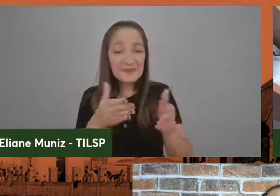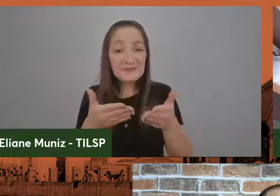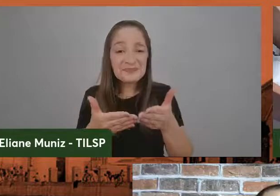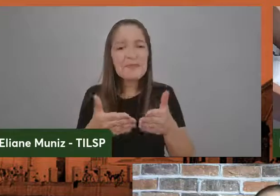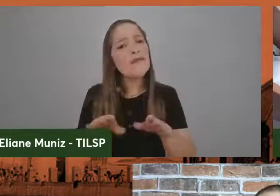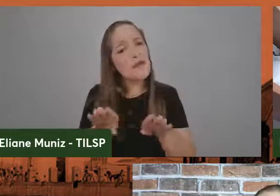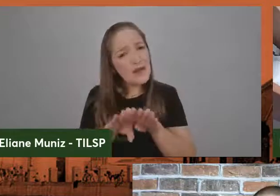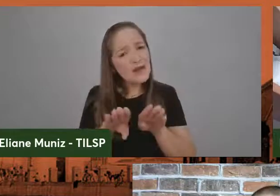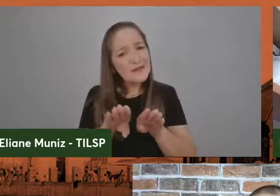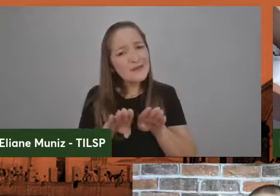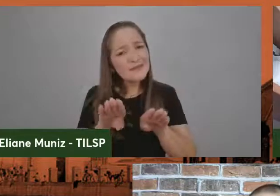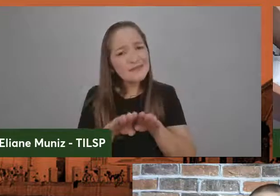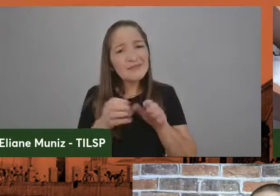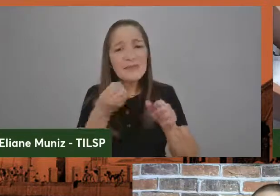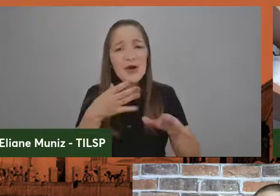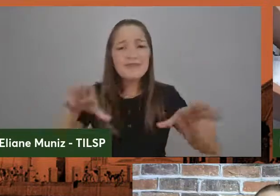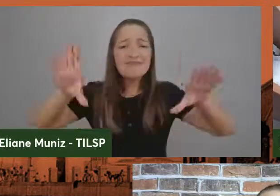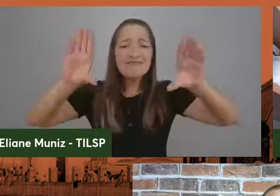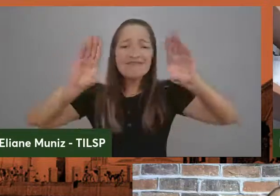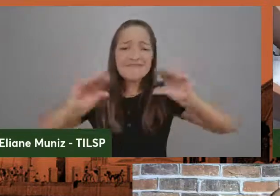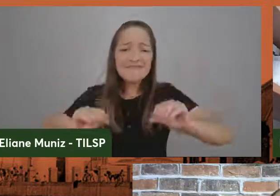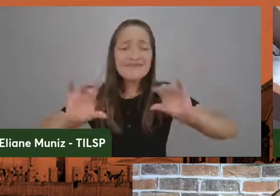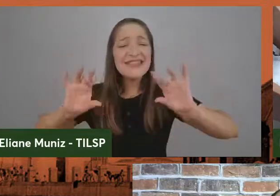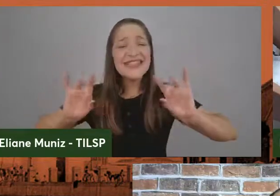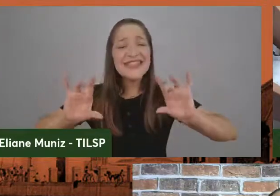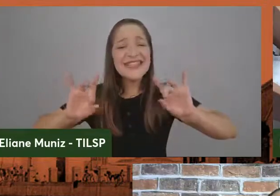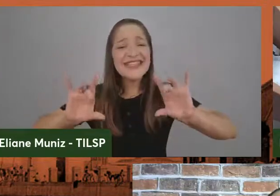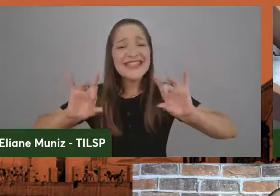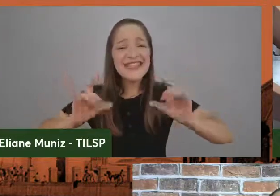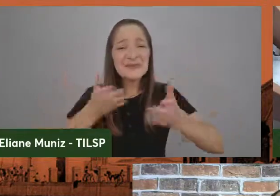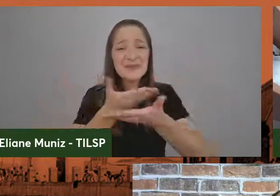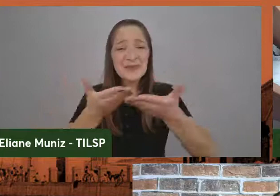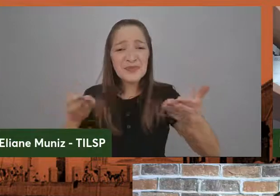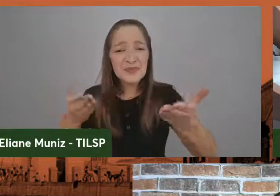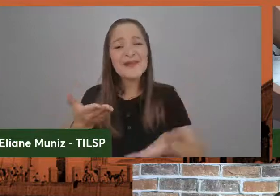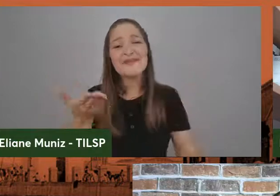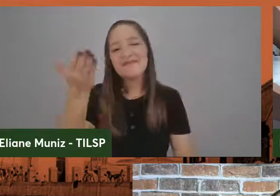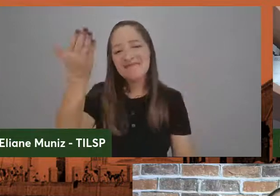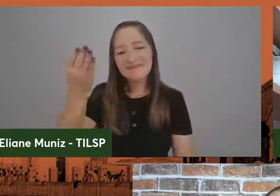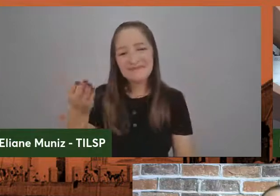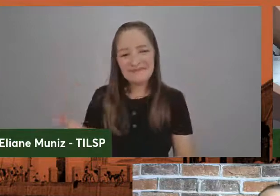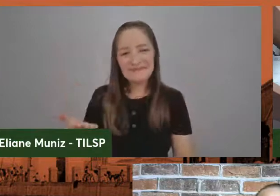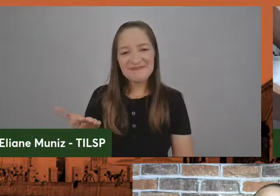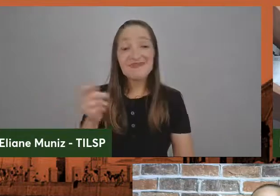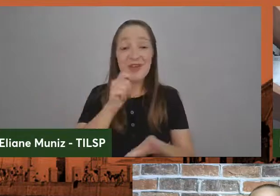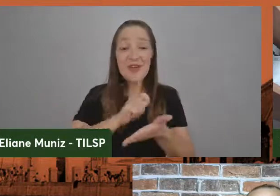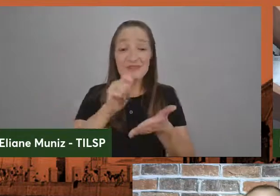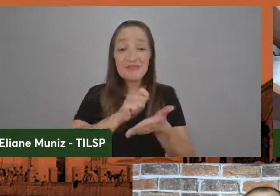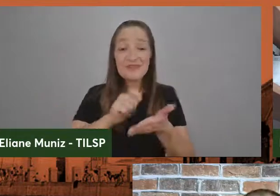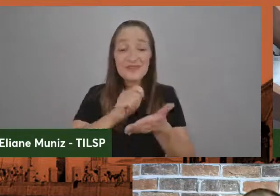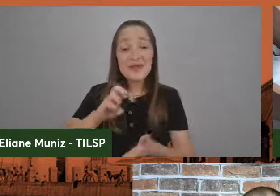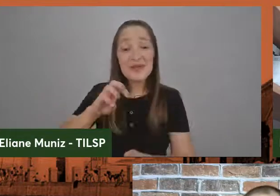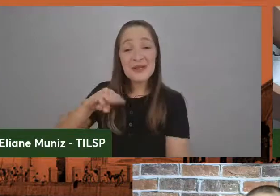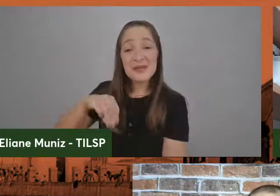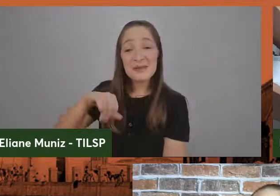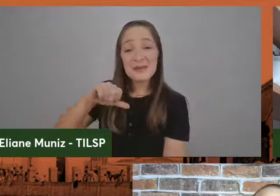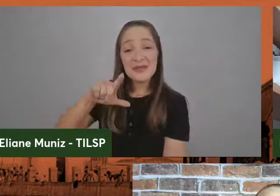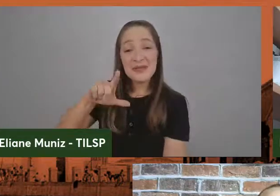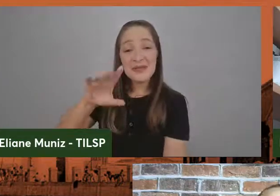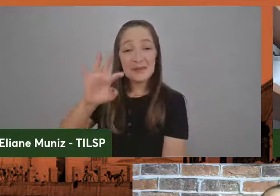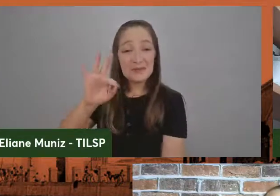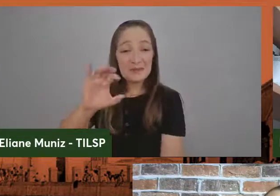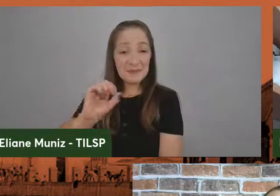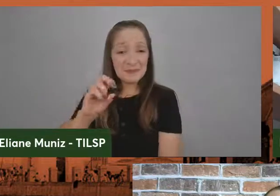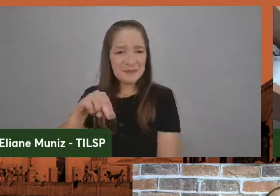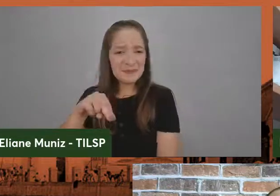quero dar uma boa noite aqui especial, né, para esse grande autor, Milton Ratum. Milton, muito obrigado por estar aqui